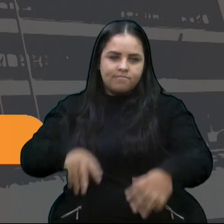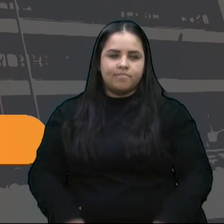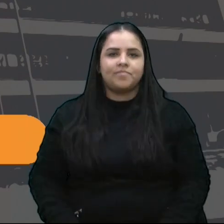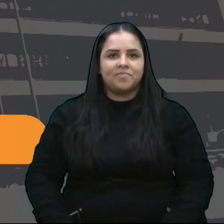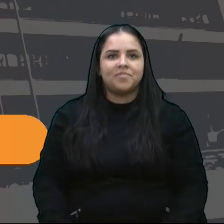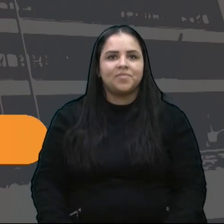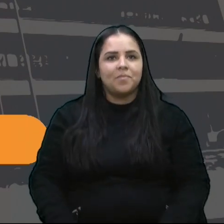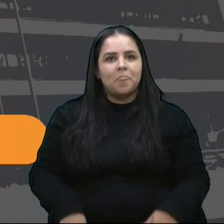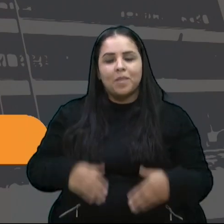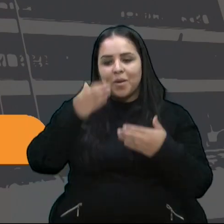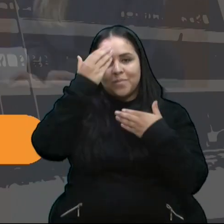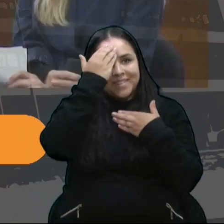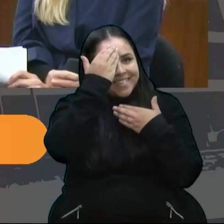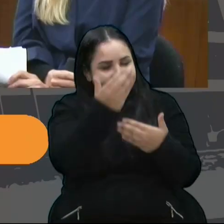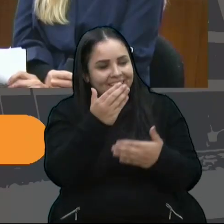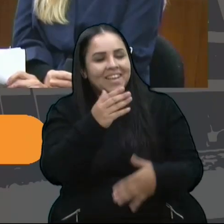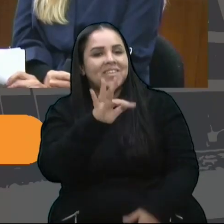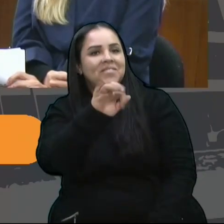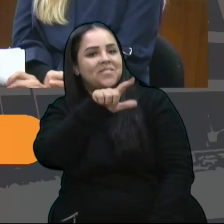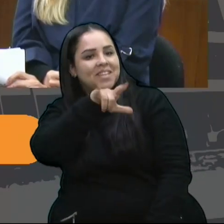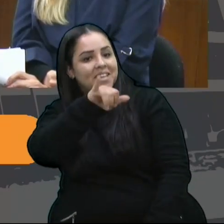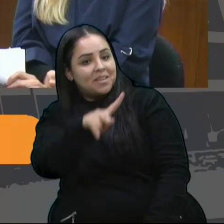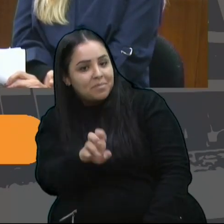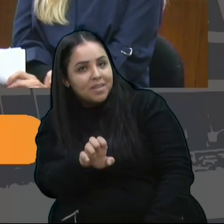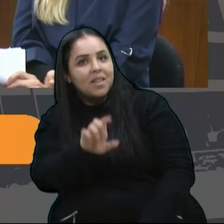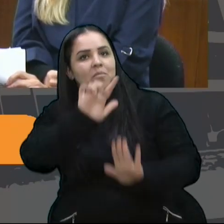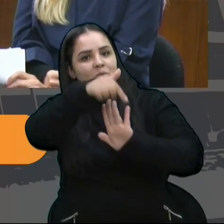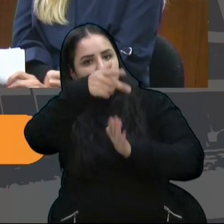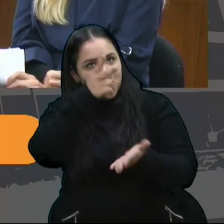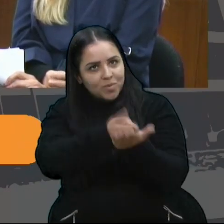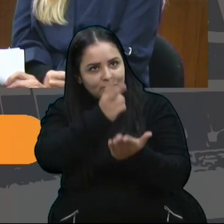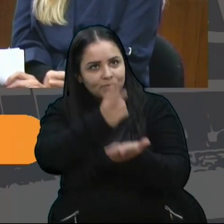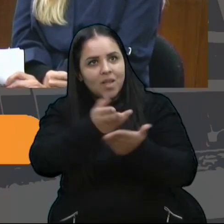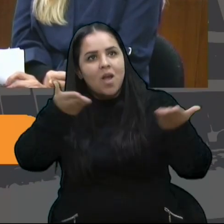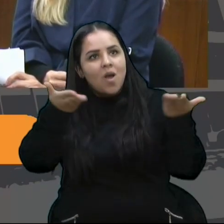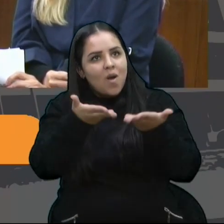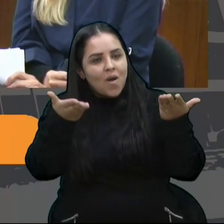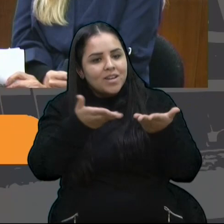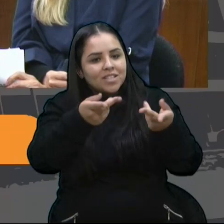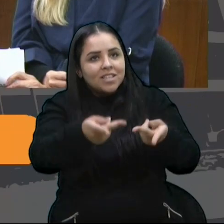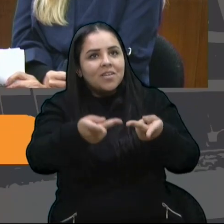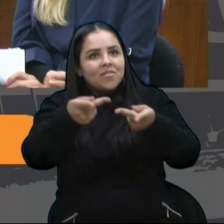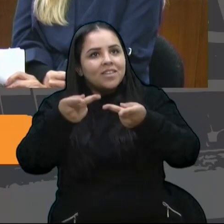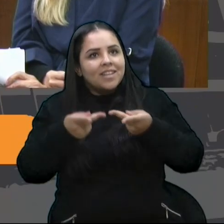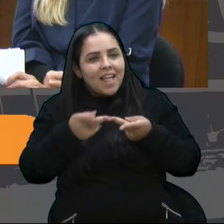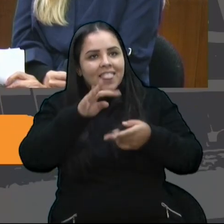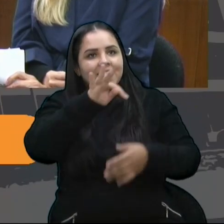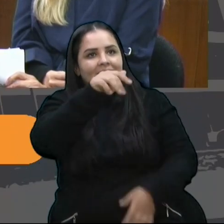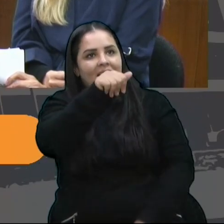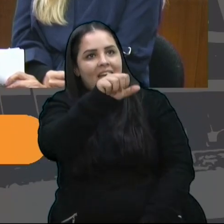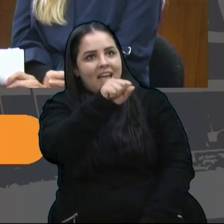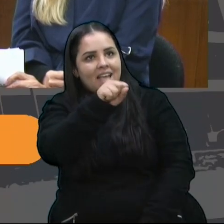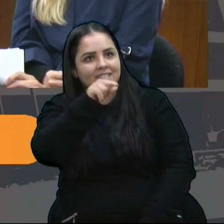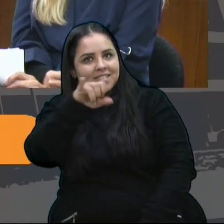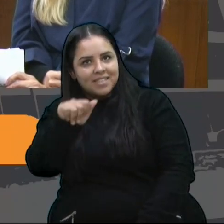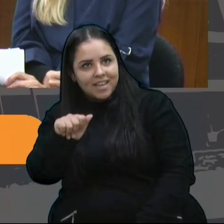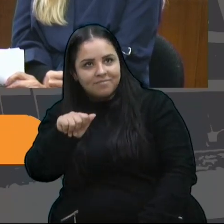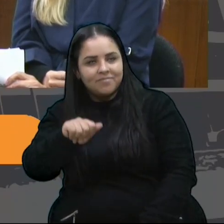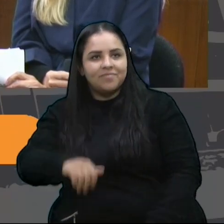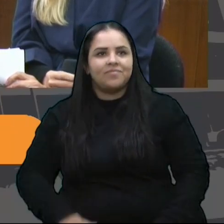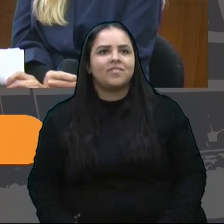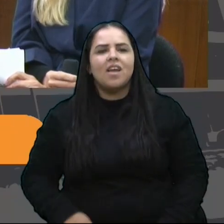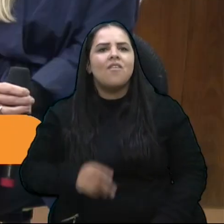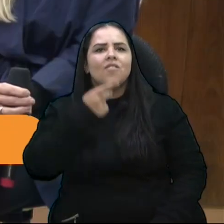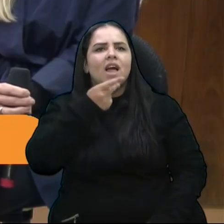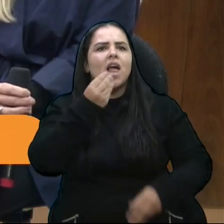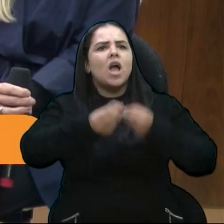Obrigada, Felipe. A gente continua aí, daqui a pouco a gente te chama de novo. Vamos chamar agora a Tássia de Carvalho. Tássia, conta pra gente como é que